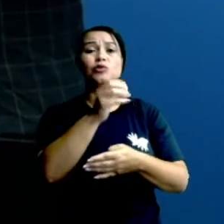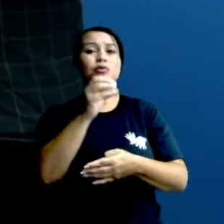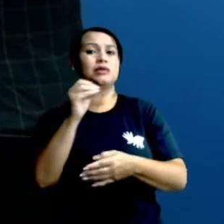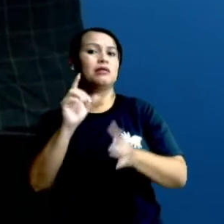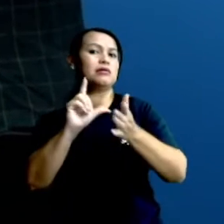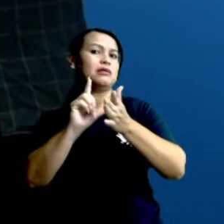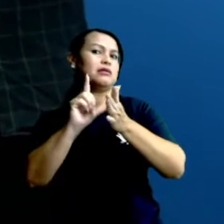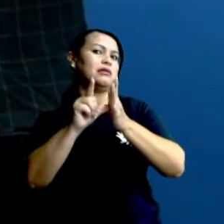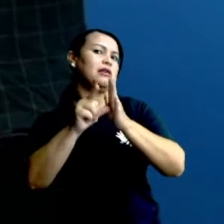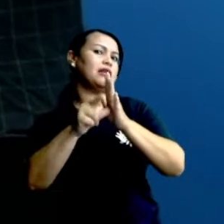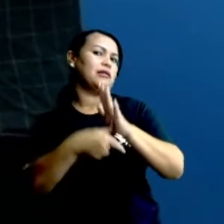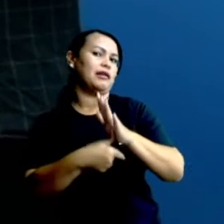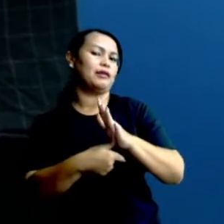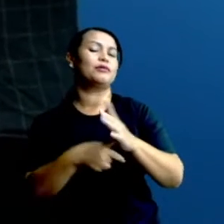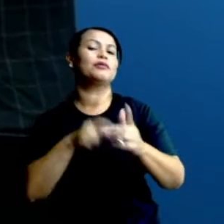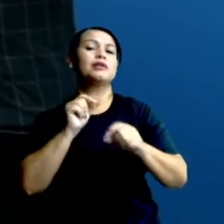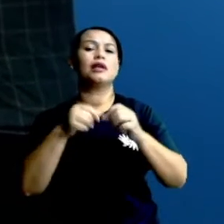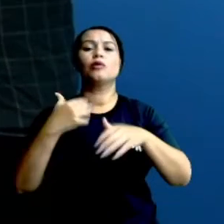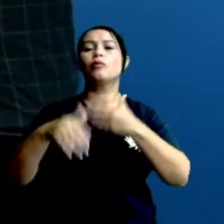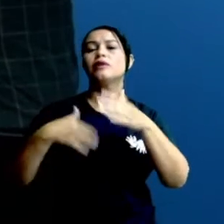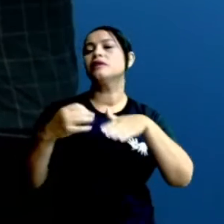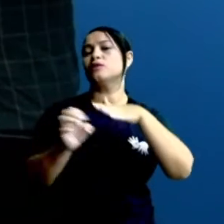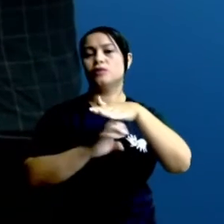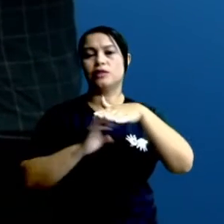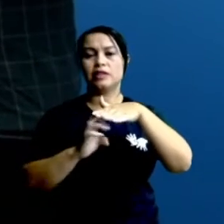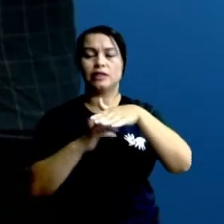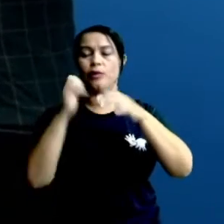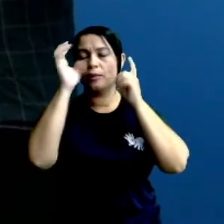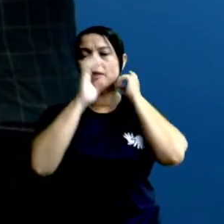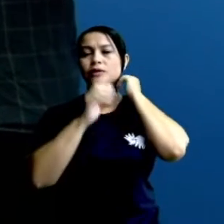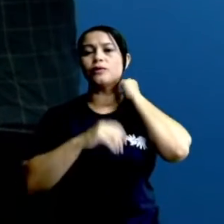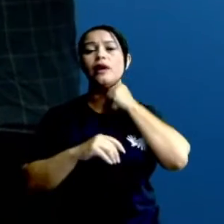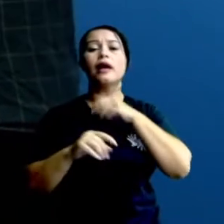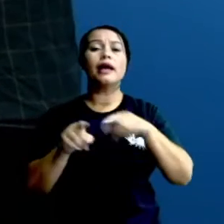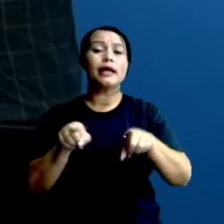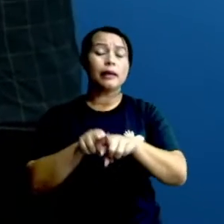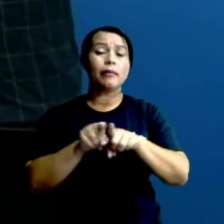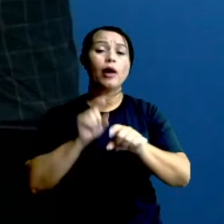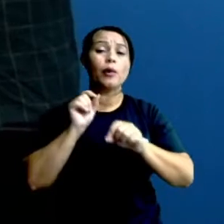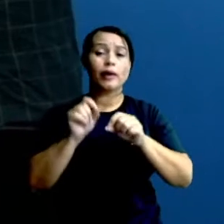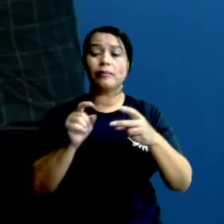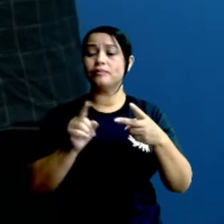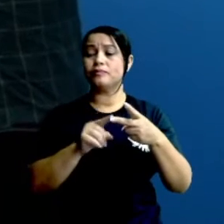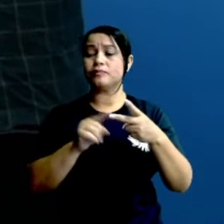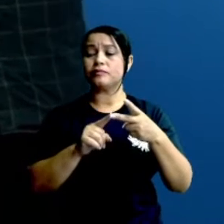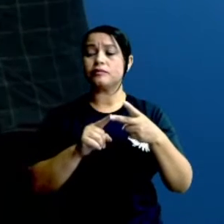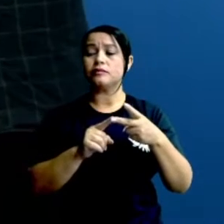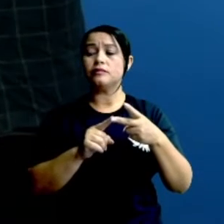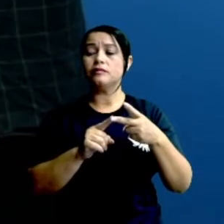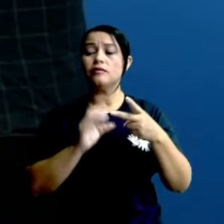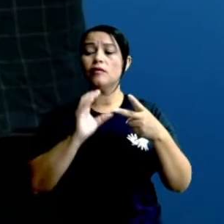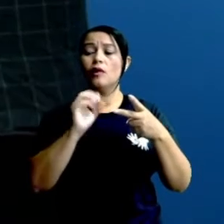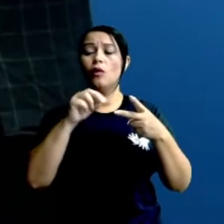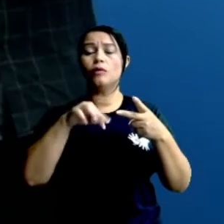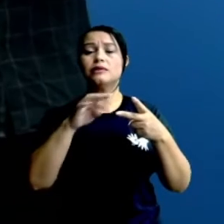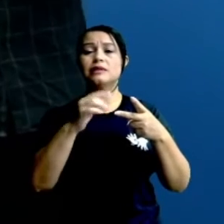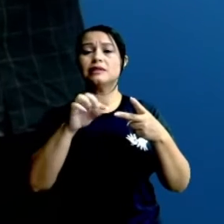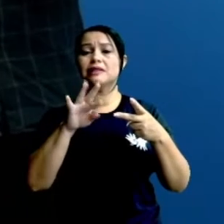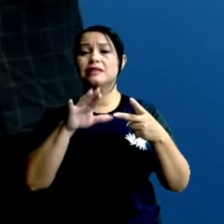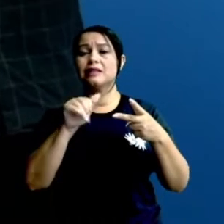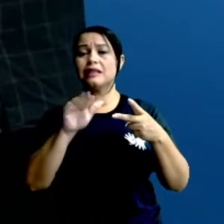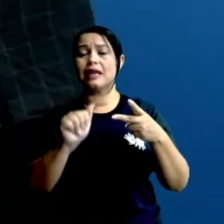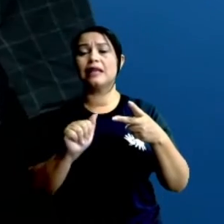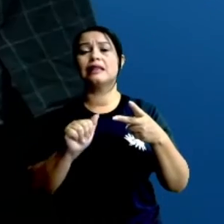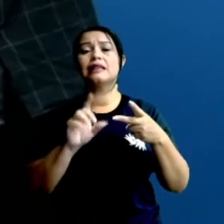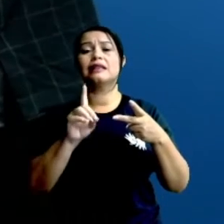de atraso no processo de industrialização, né, no caso do Brasil. E concentrado porque ela aconteceu a princípio em 2